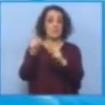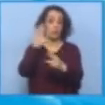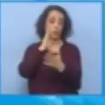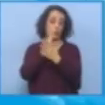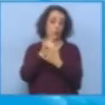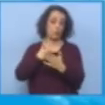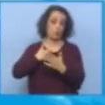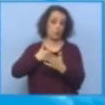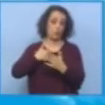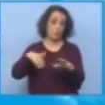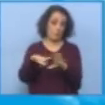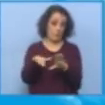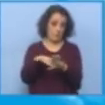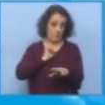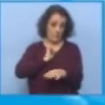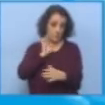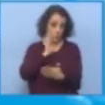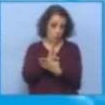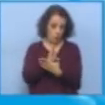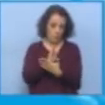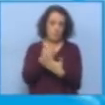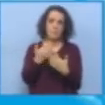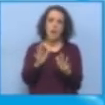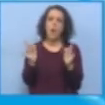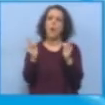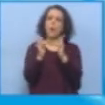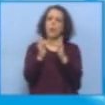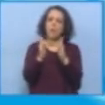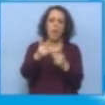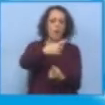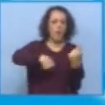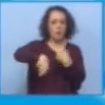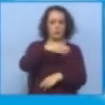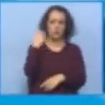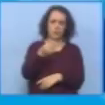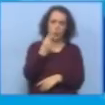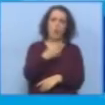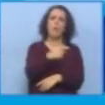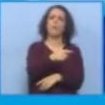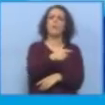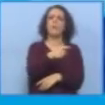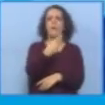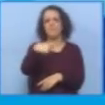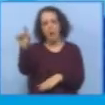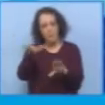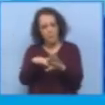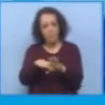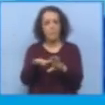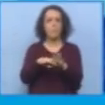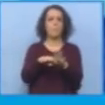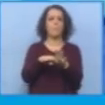participar, mas os contactos que tenho tido com jovens que eu sei que vão, sei que continua a ser